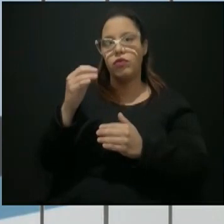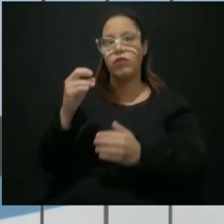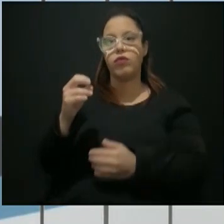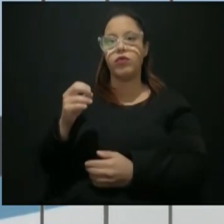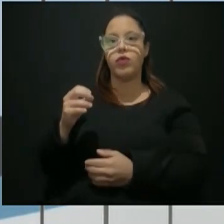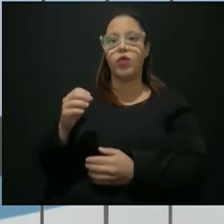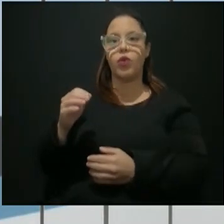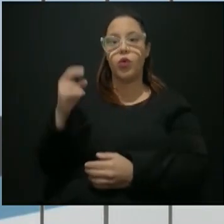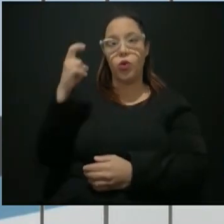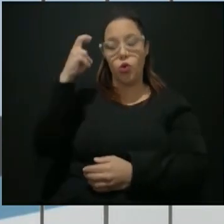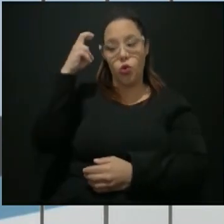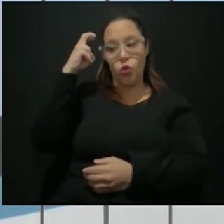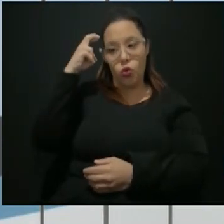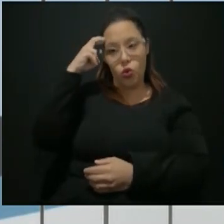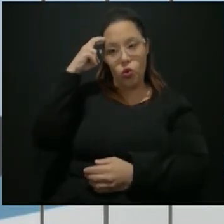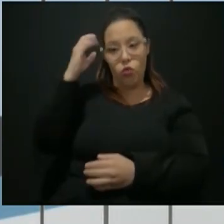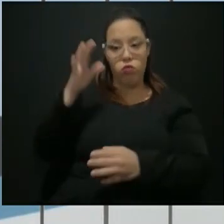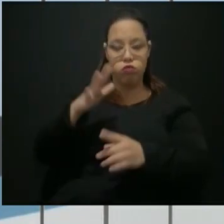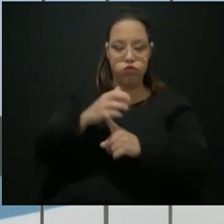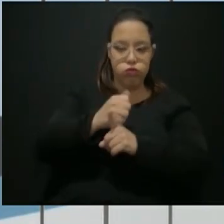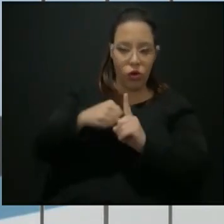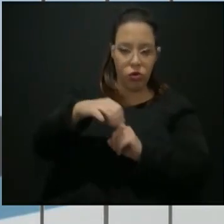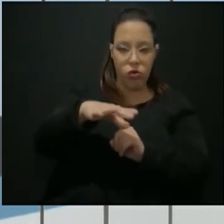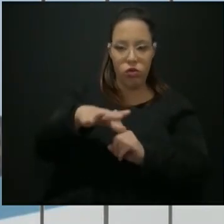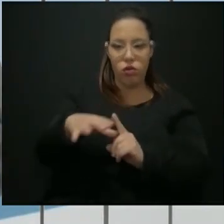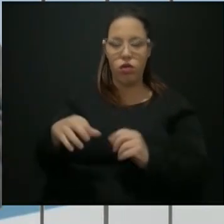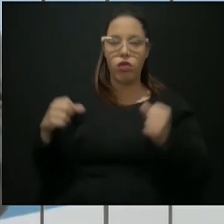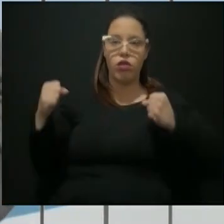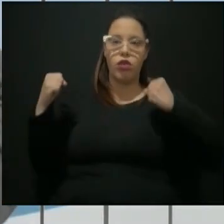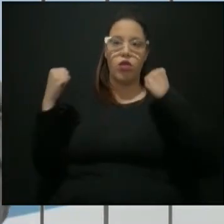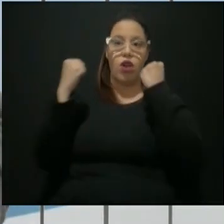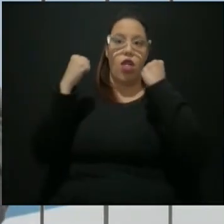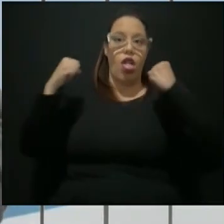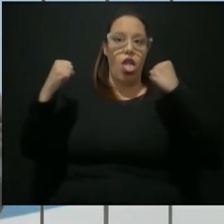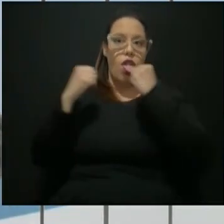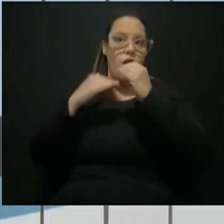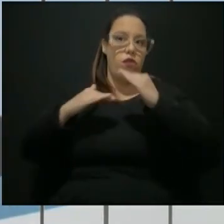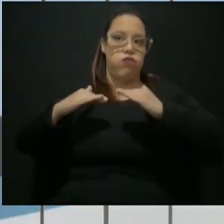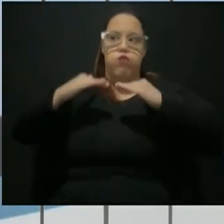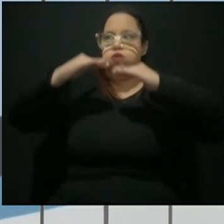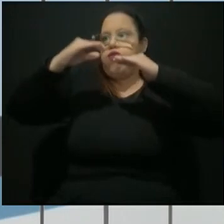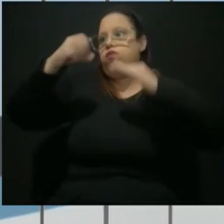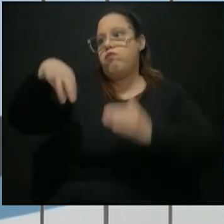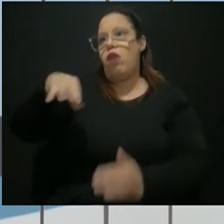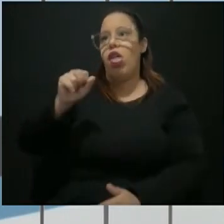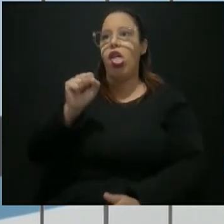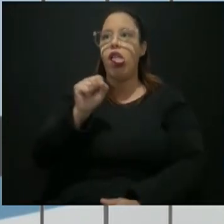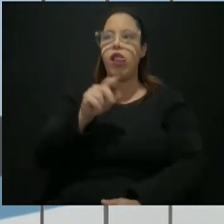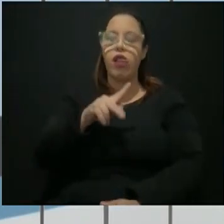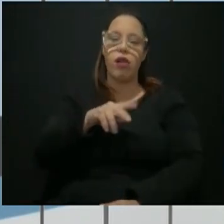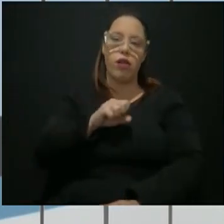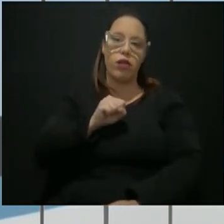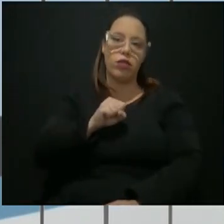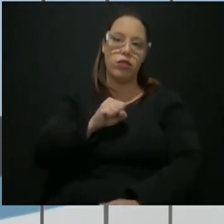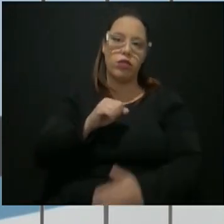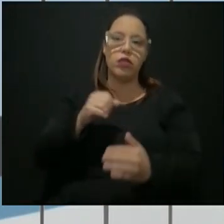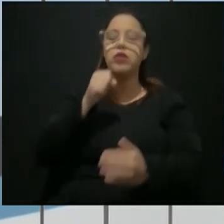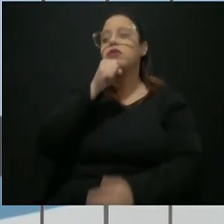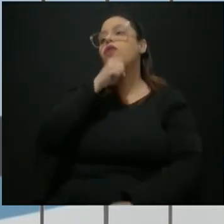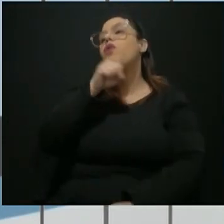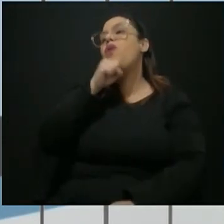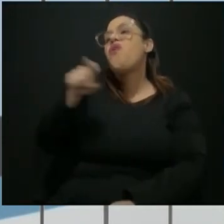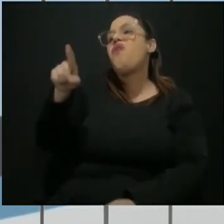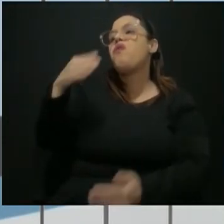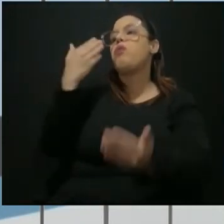à massa muscular e as pessoas, você tem que acumular o máximo possível, porque quando você ficar idoso, você vai perder massa